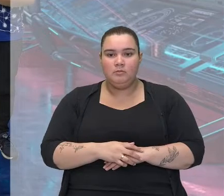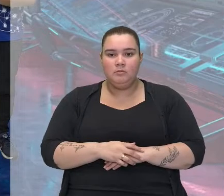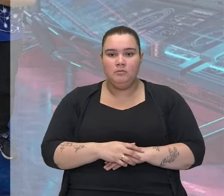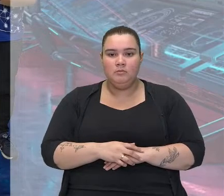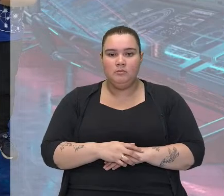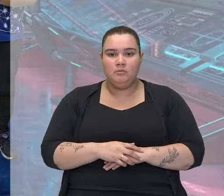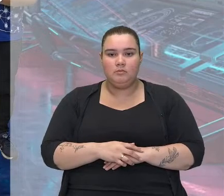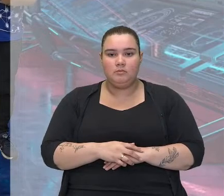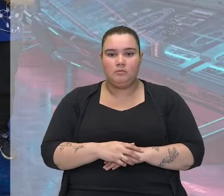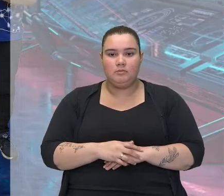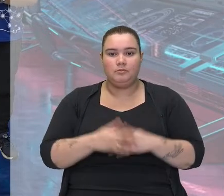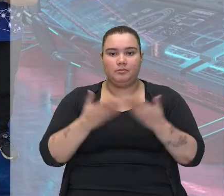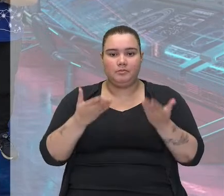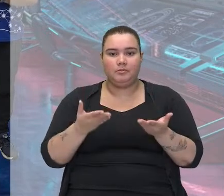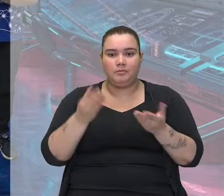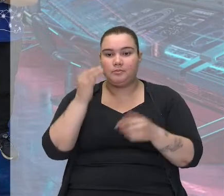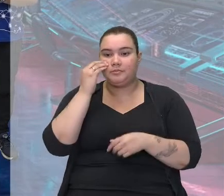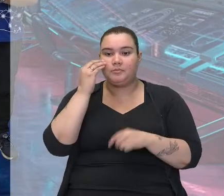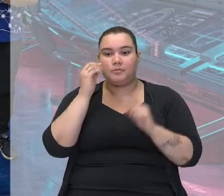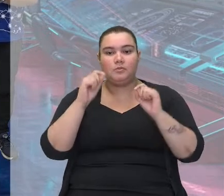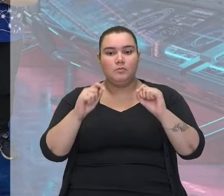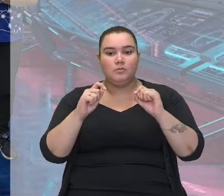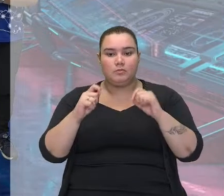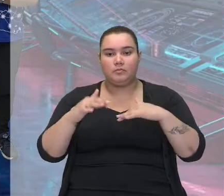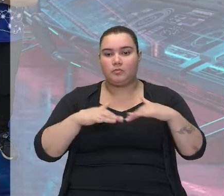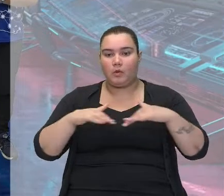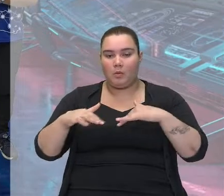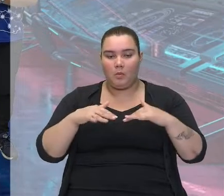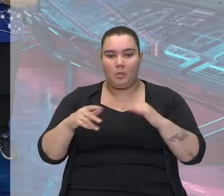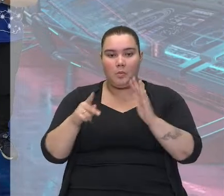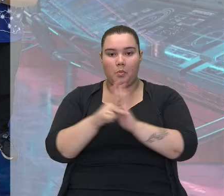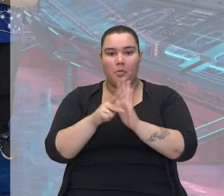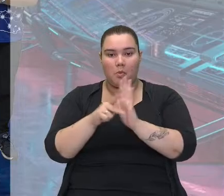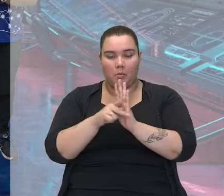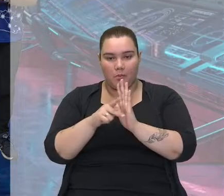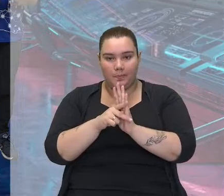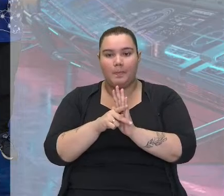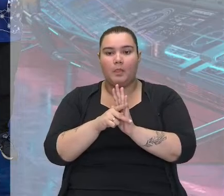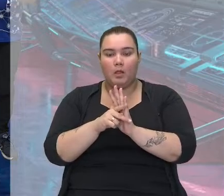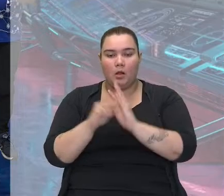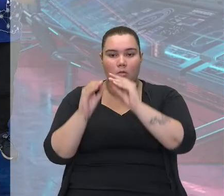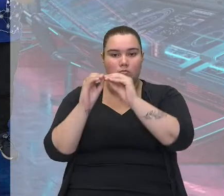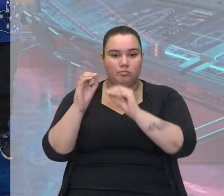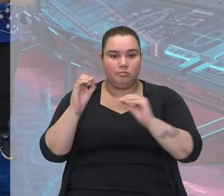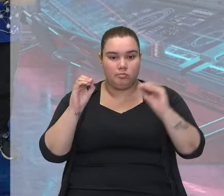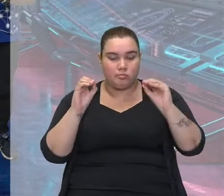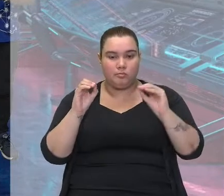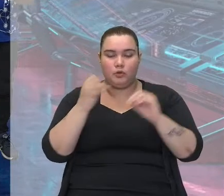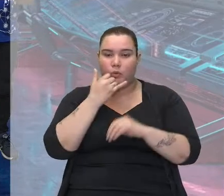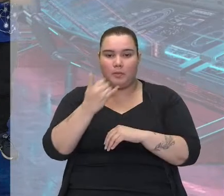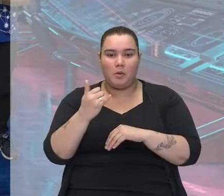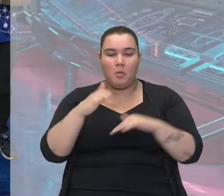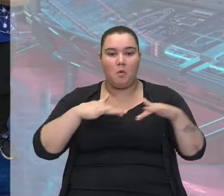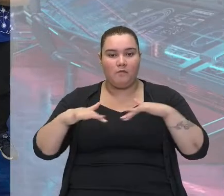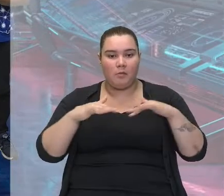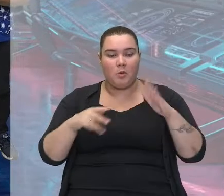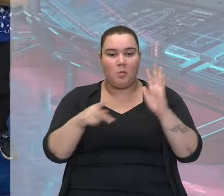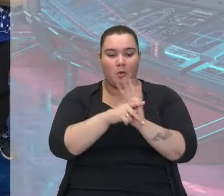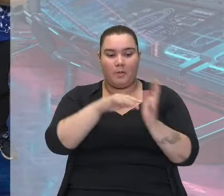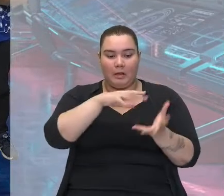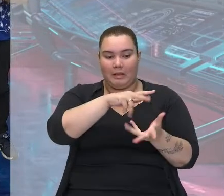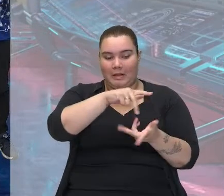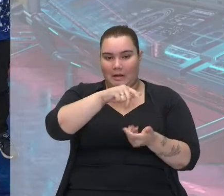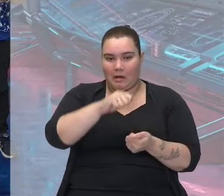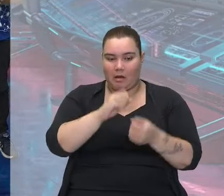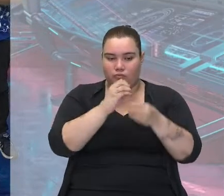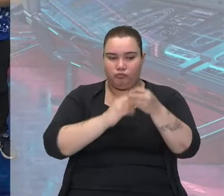Então, vimos aí, né, movimento de rotação e translação da Terra e fizemos a relação